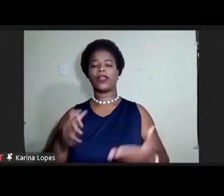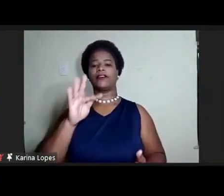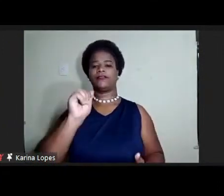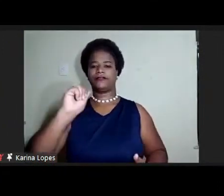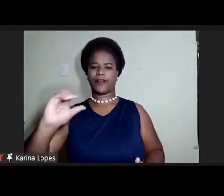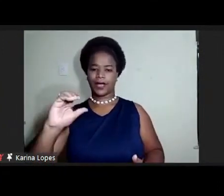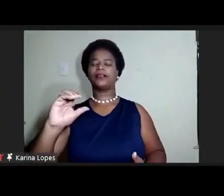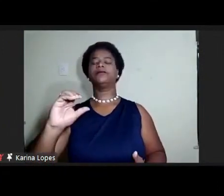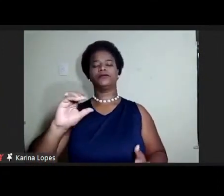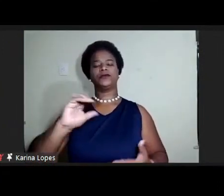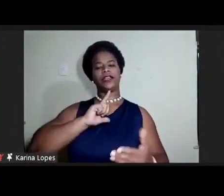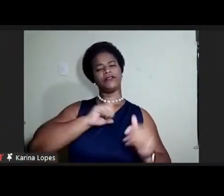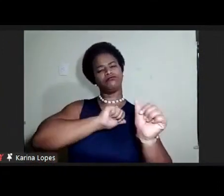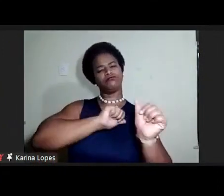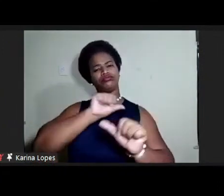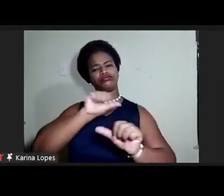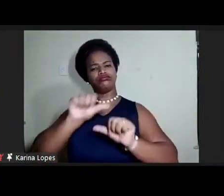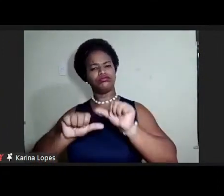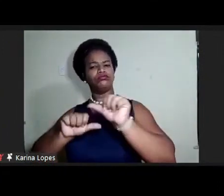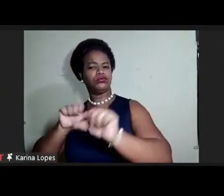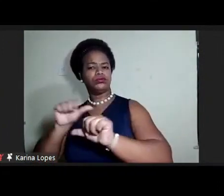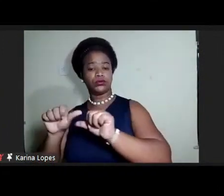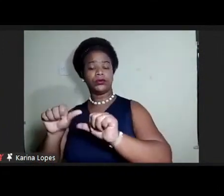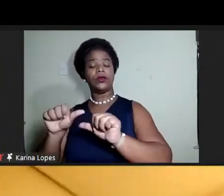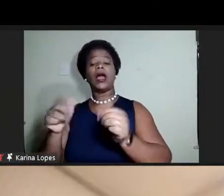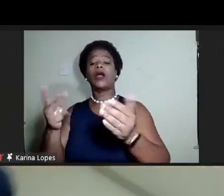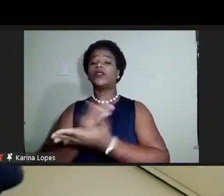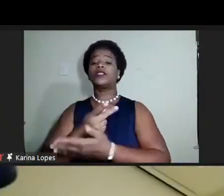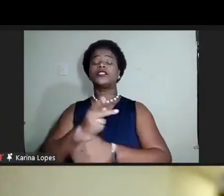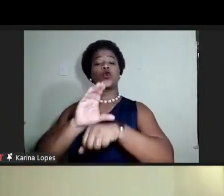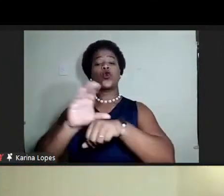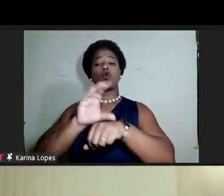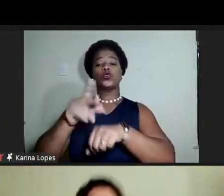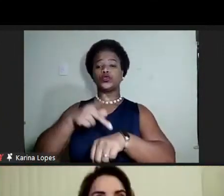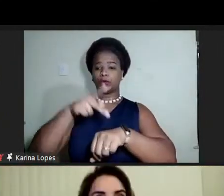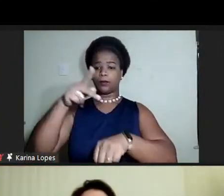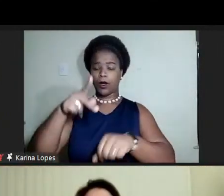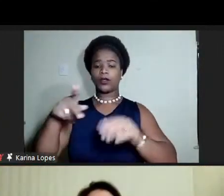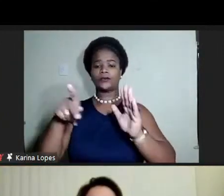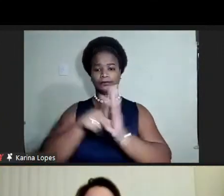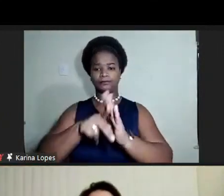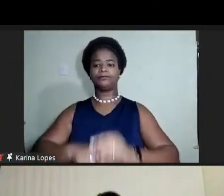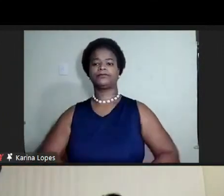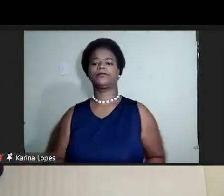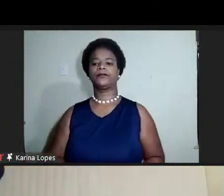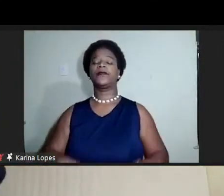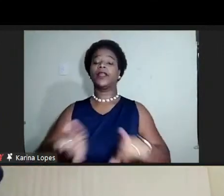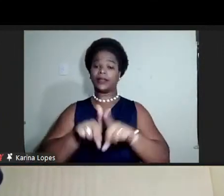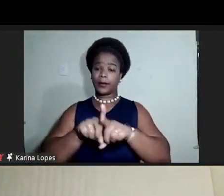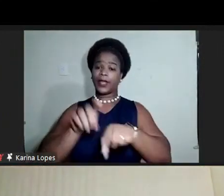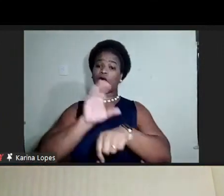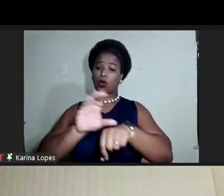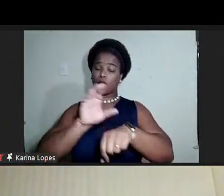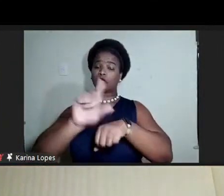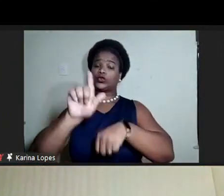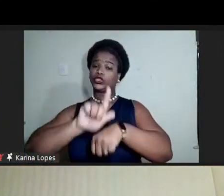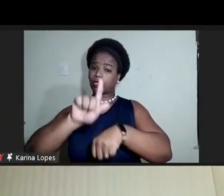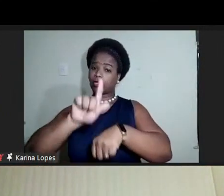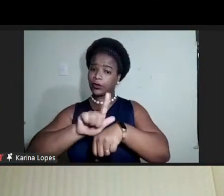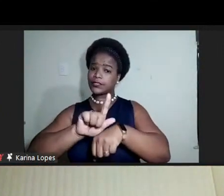transformações, criando cursos de pós-graduação lato e stricto sensu, cursos de graduação e pós-graduação à